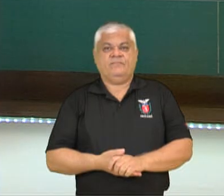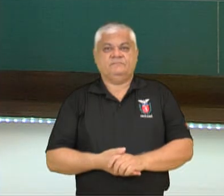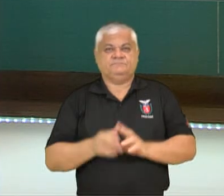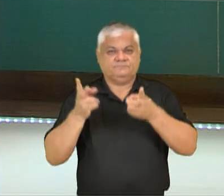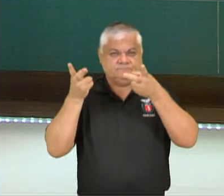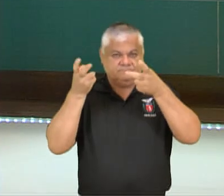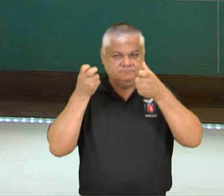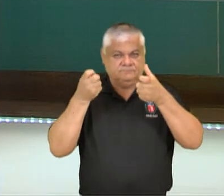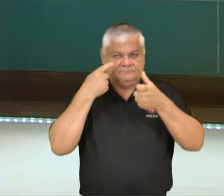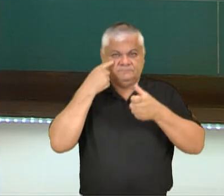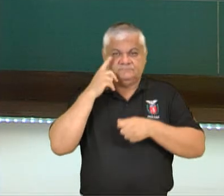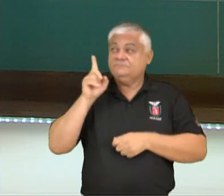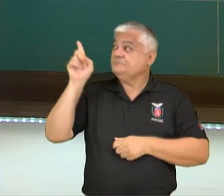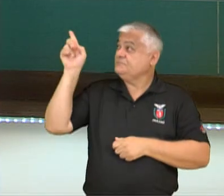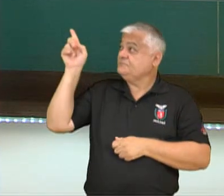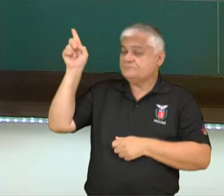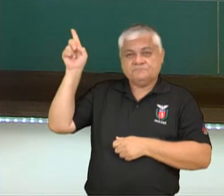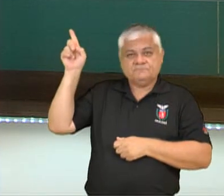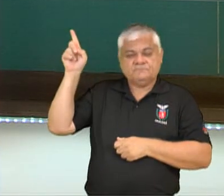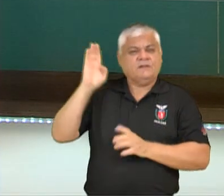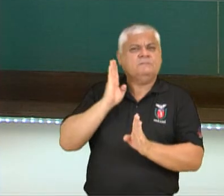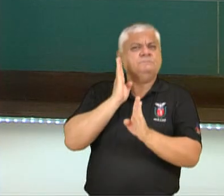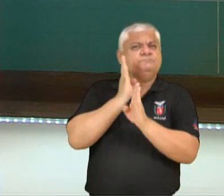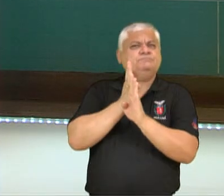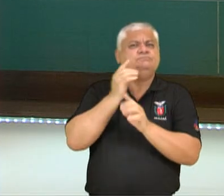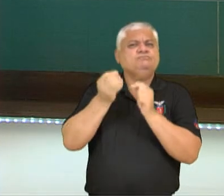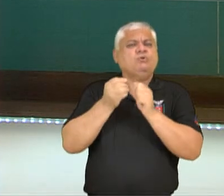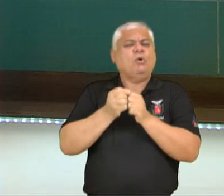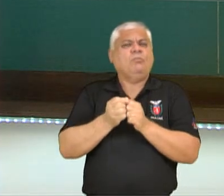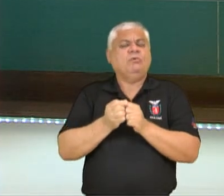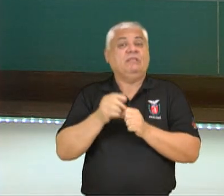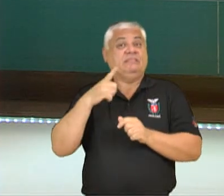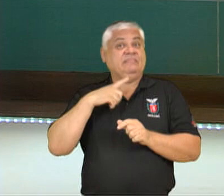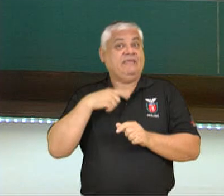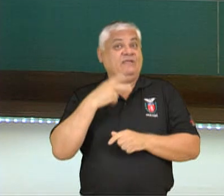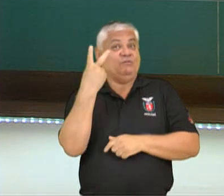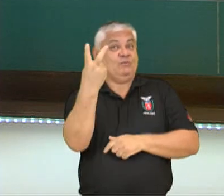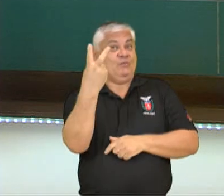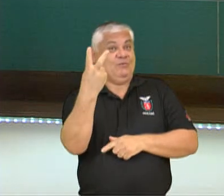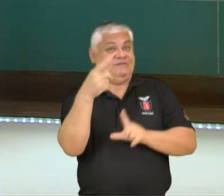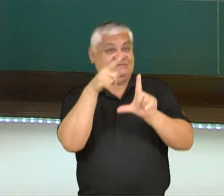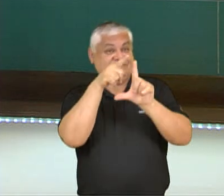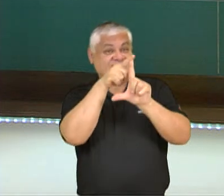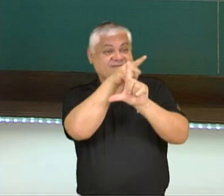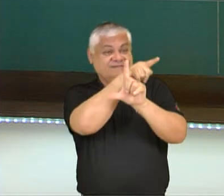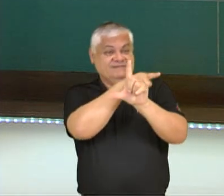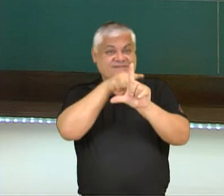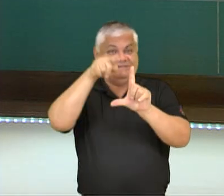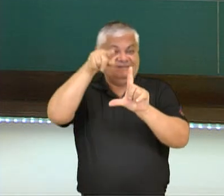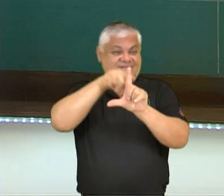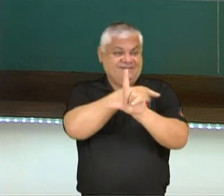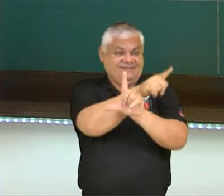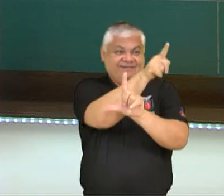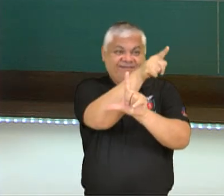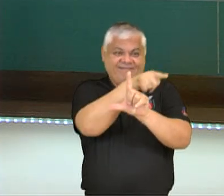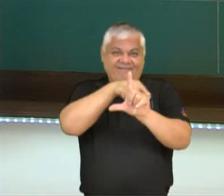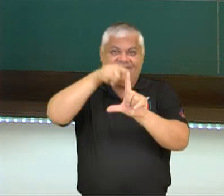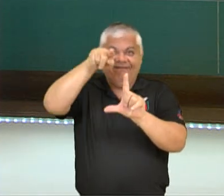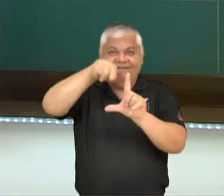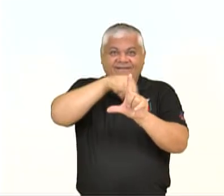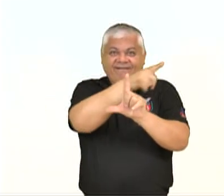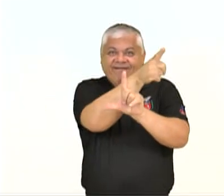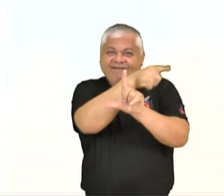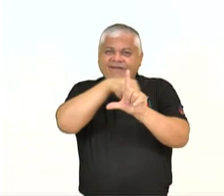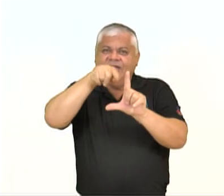Observando essa parábola, conseguimos identificar que essa parábola tem duas raízes, dois zeros, né? Então, quem são eles?